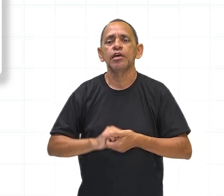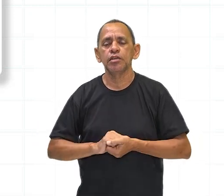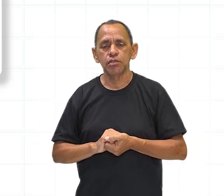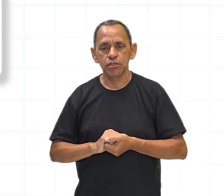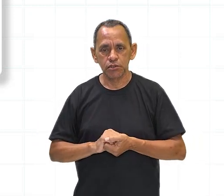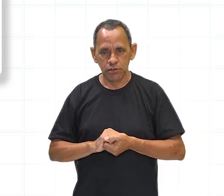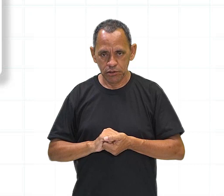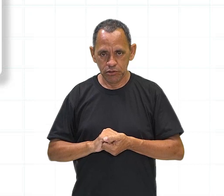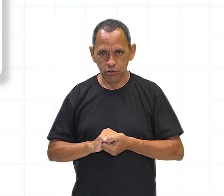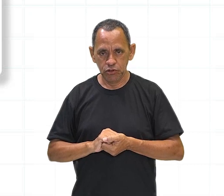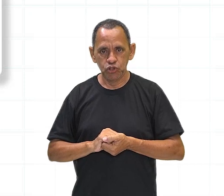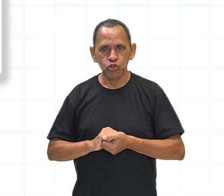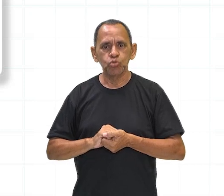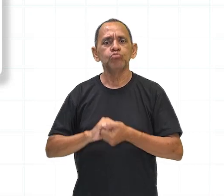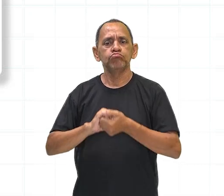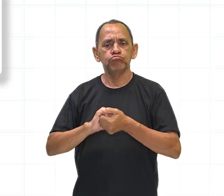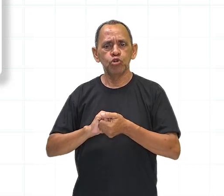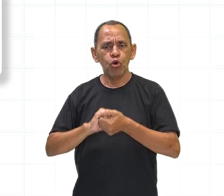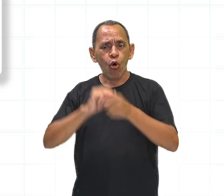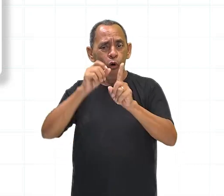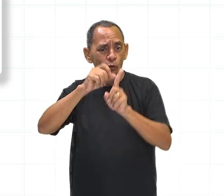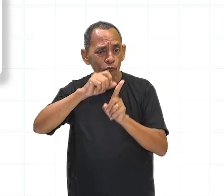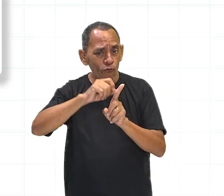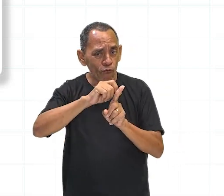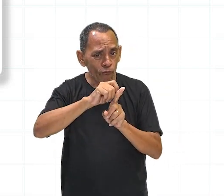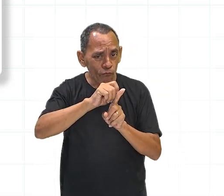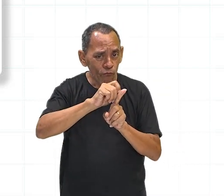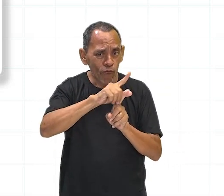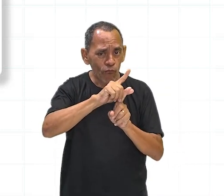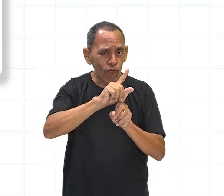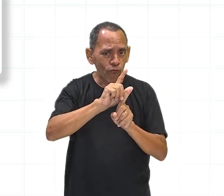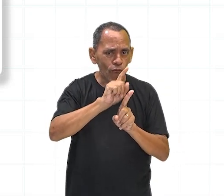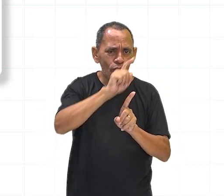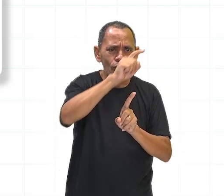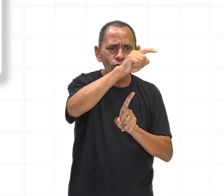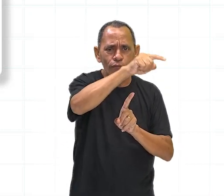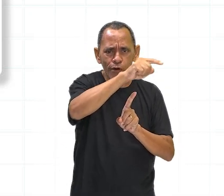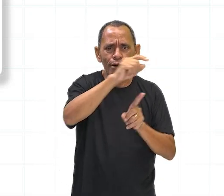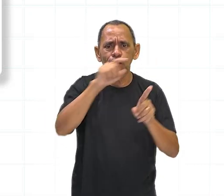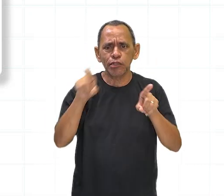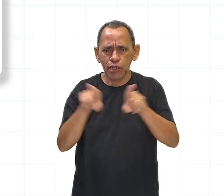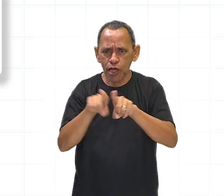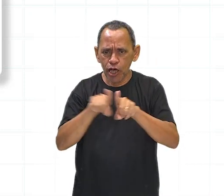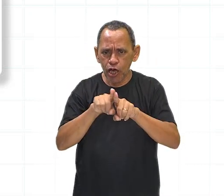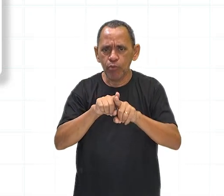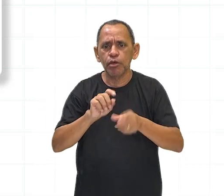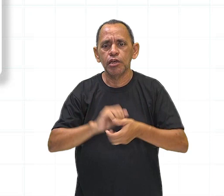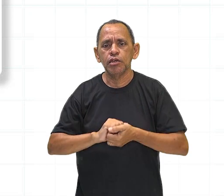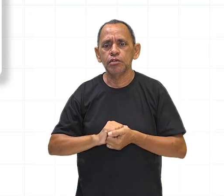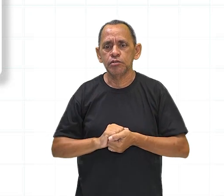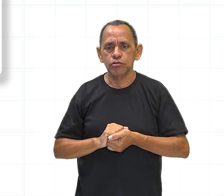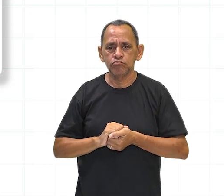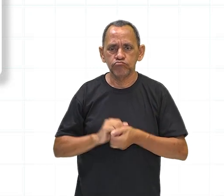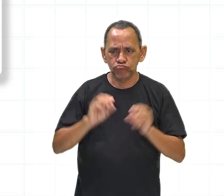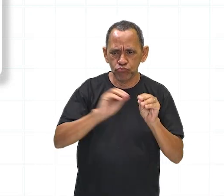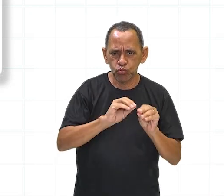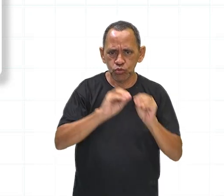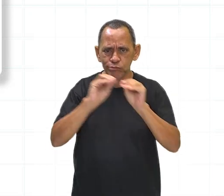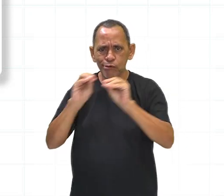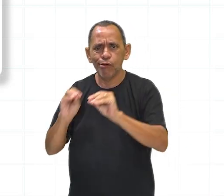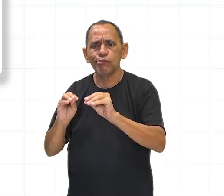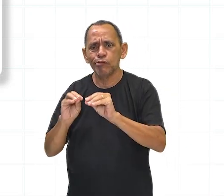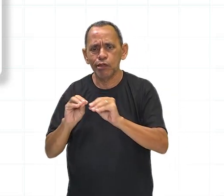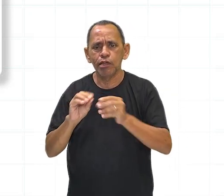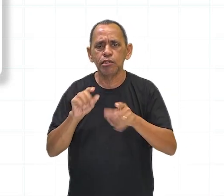vão produzir ali as células reprodutivas masculinas, que é o espermatozoide, e fazer o transporte dele, ou